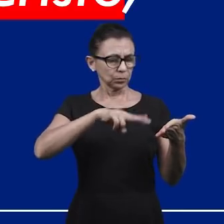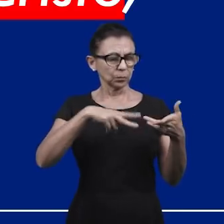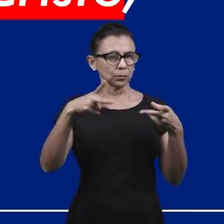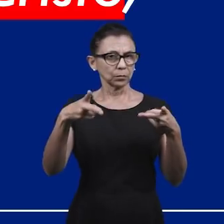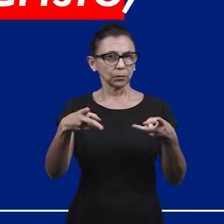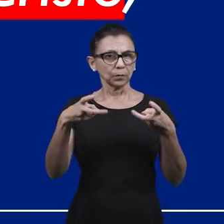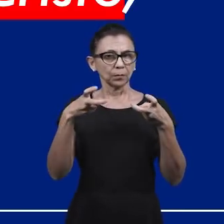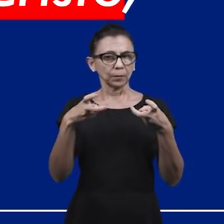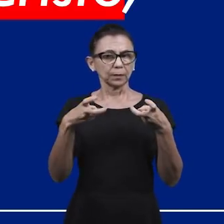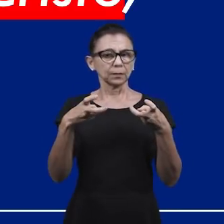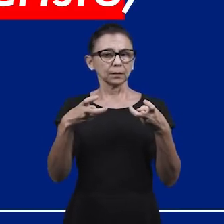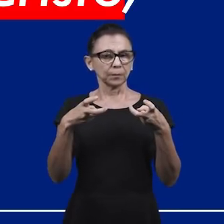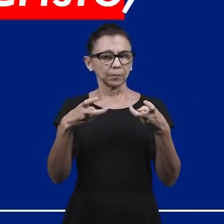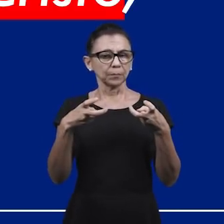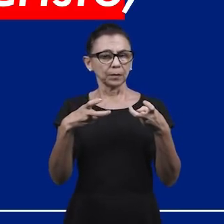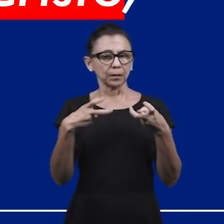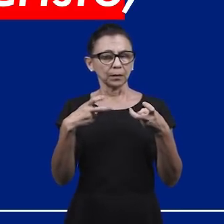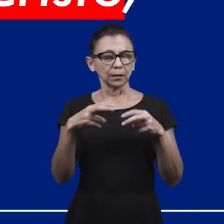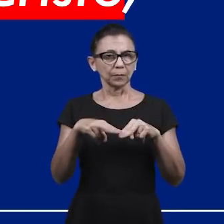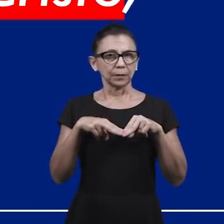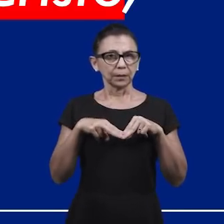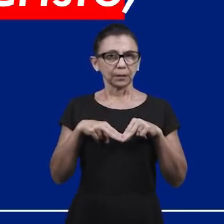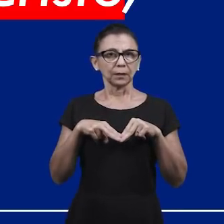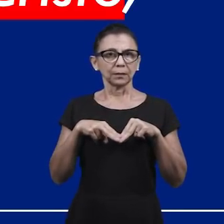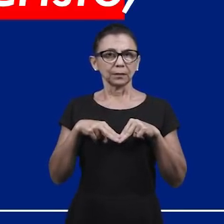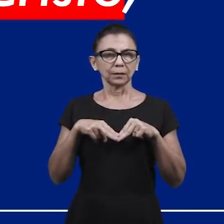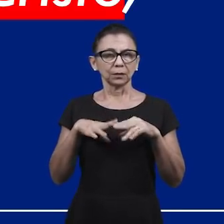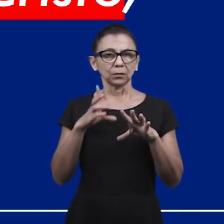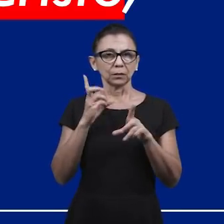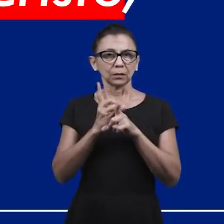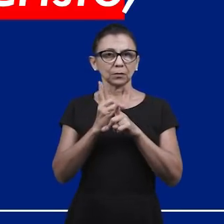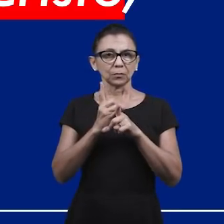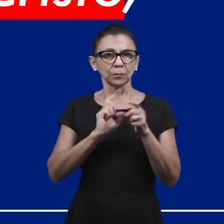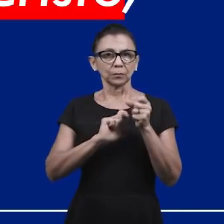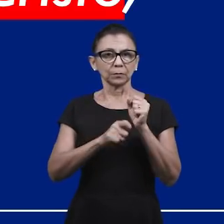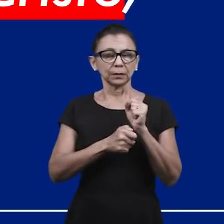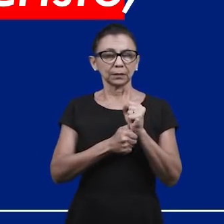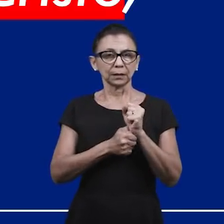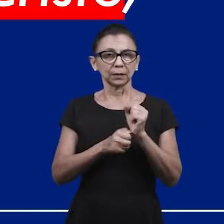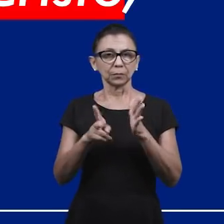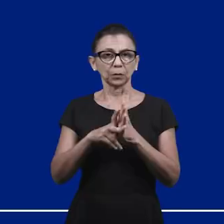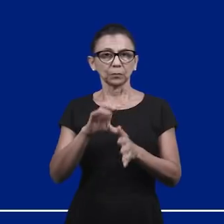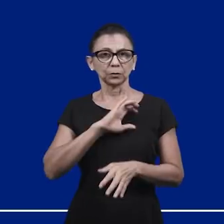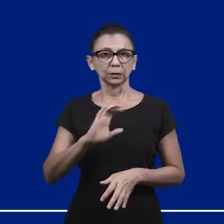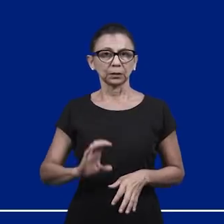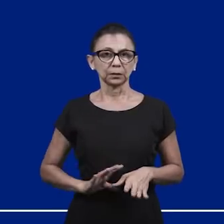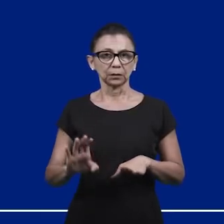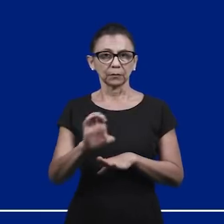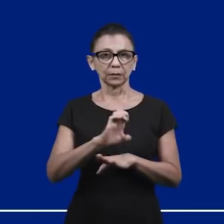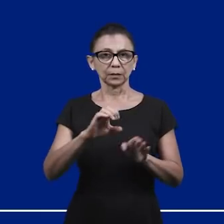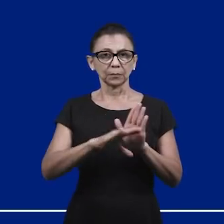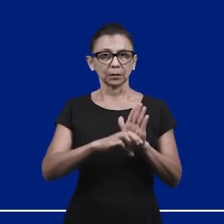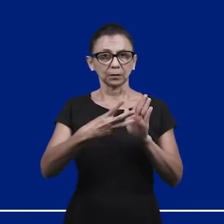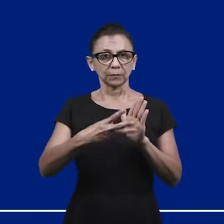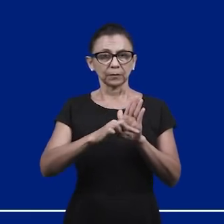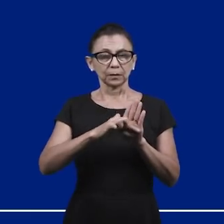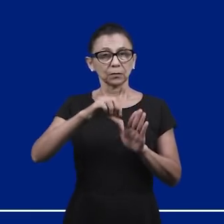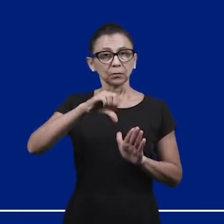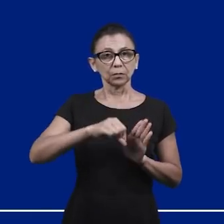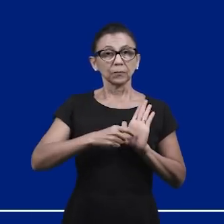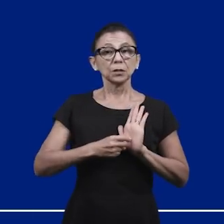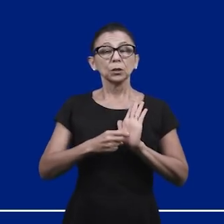uma sequência de textos, né, para que vocês comentem. Efésios capítulo 3, versos 3 e 4, depois nós vamos ler na sequência o